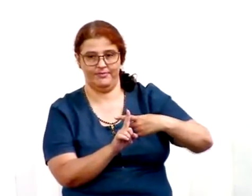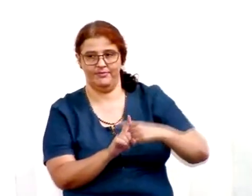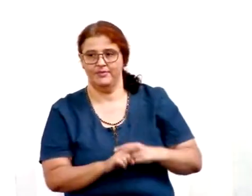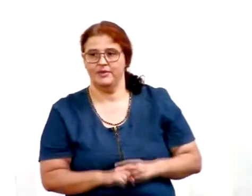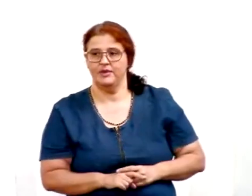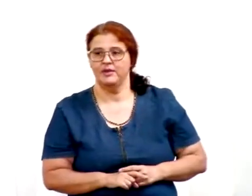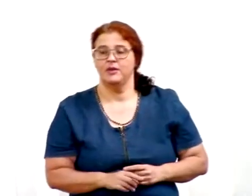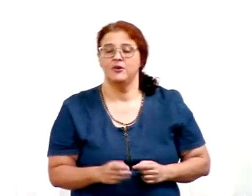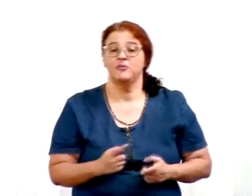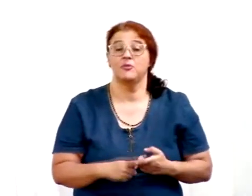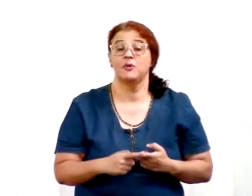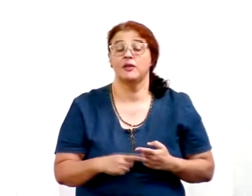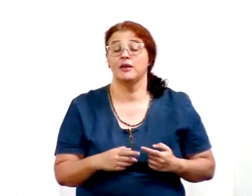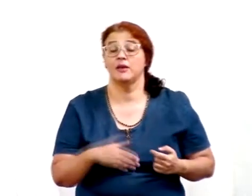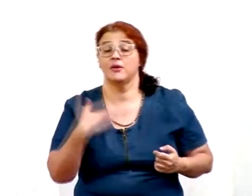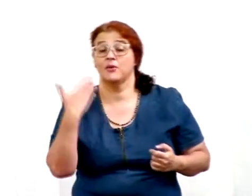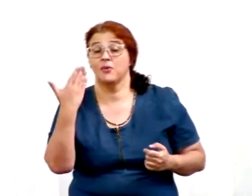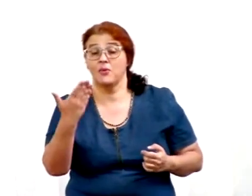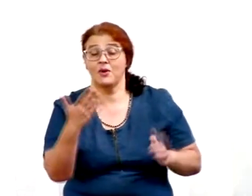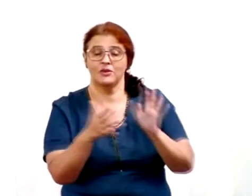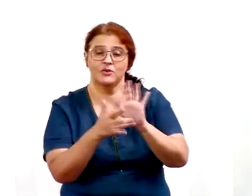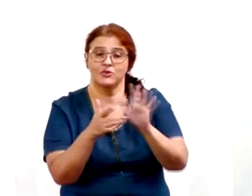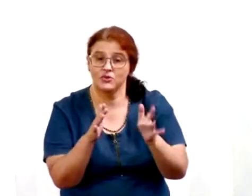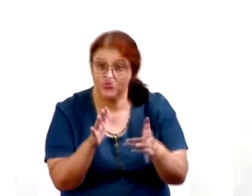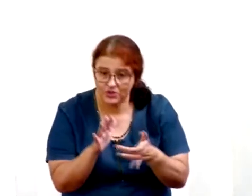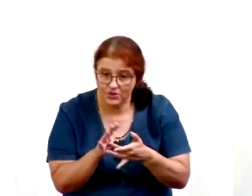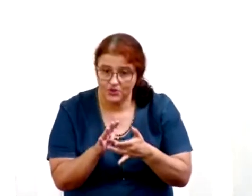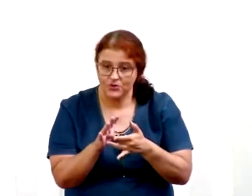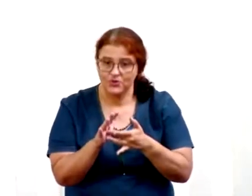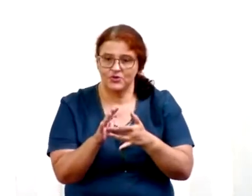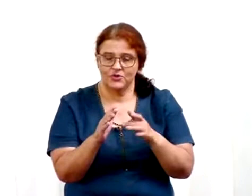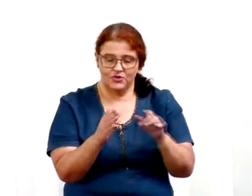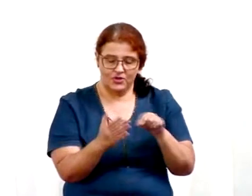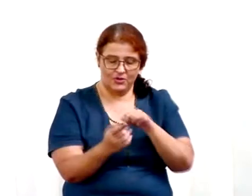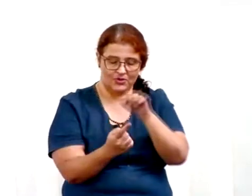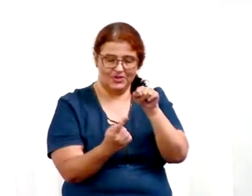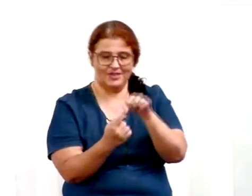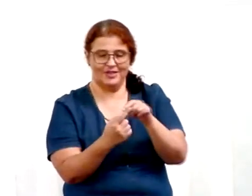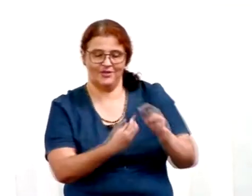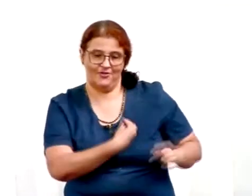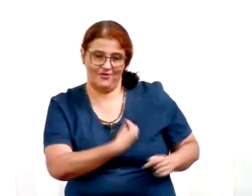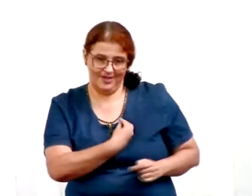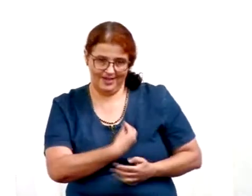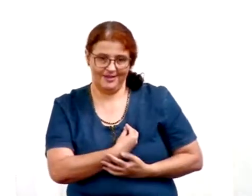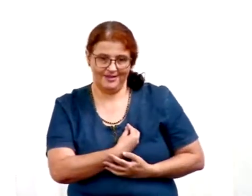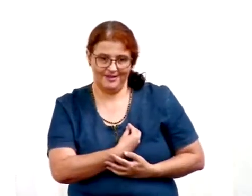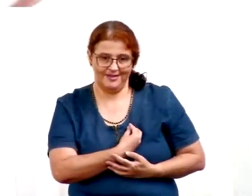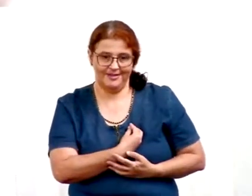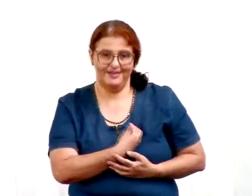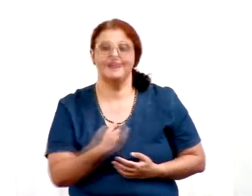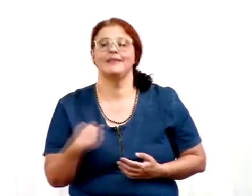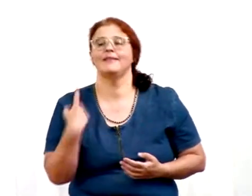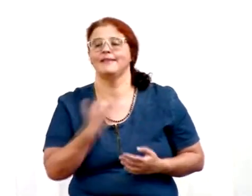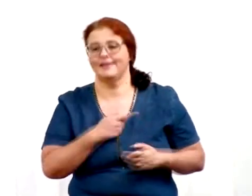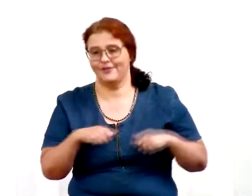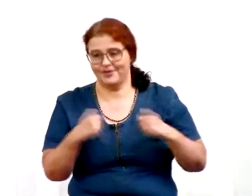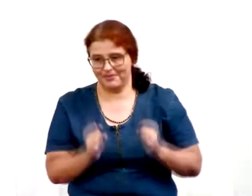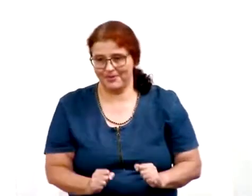quando Jesus é o centro da nossa vida, então a gente vai poder se